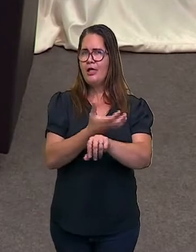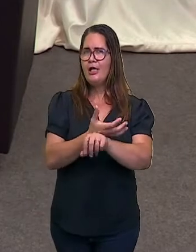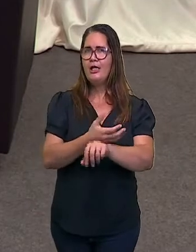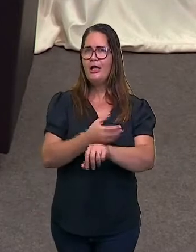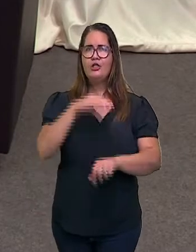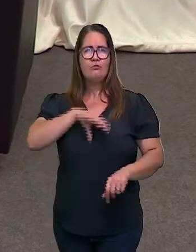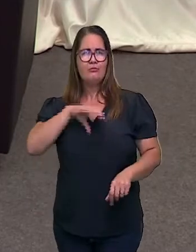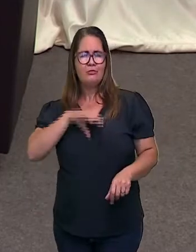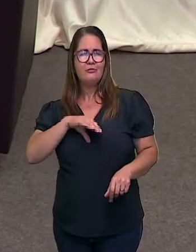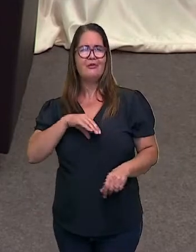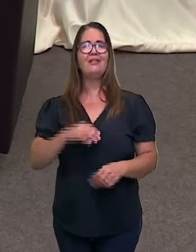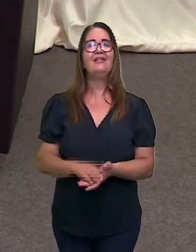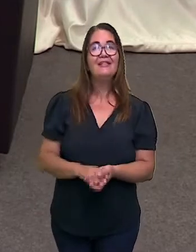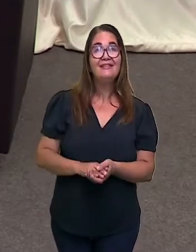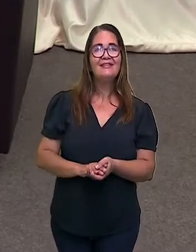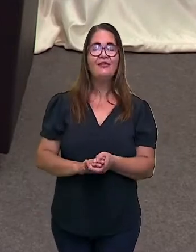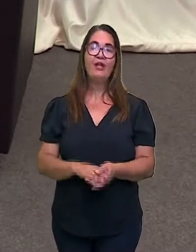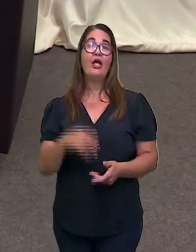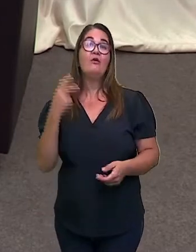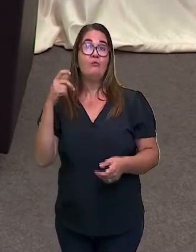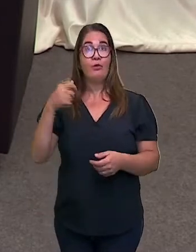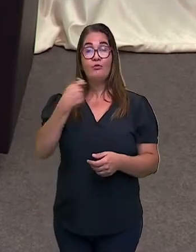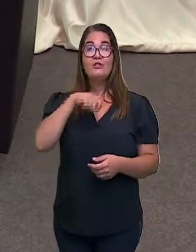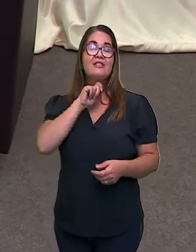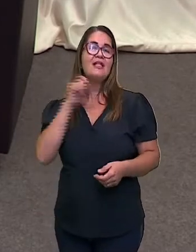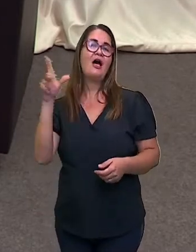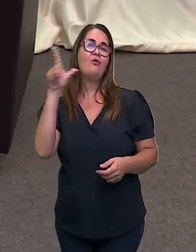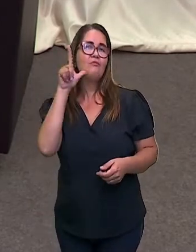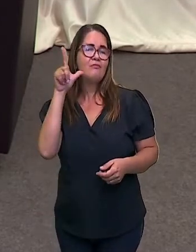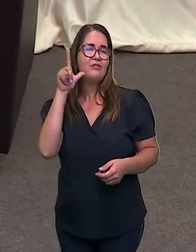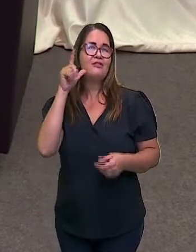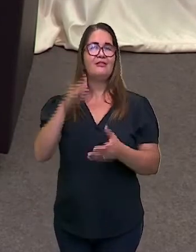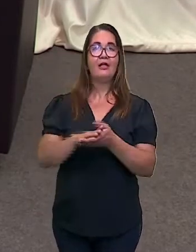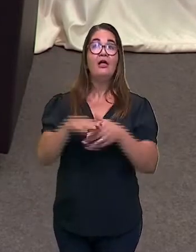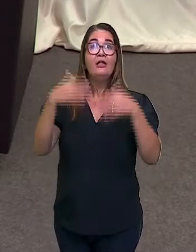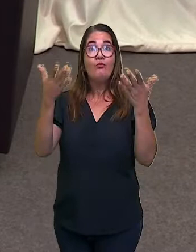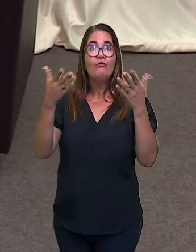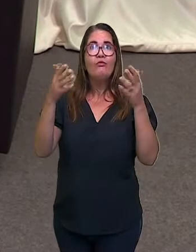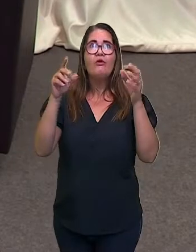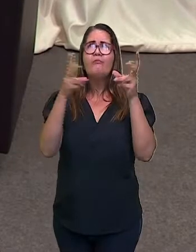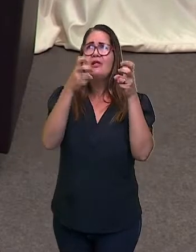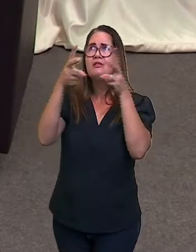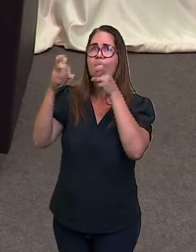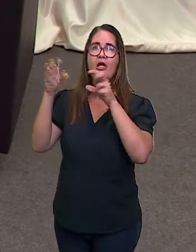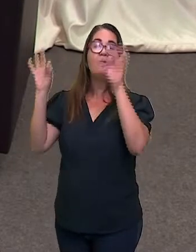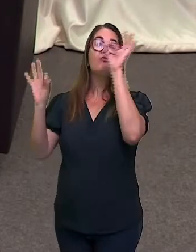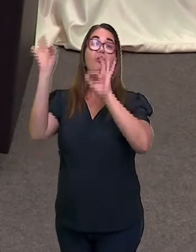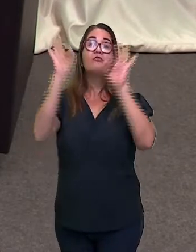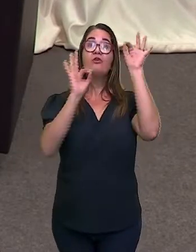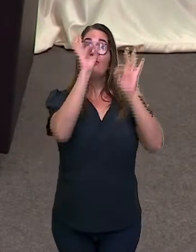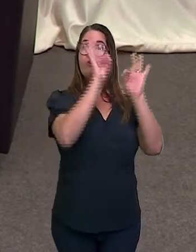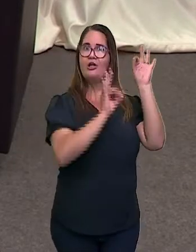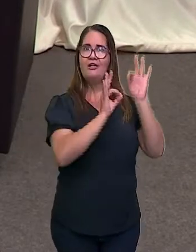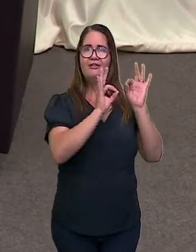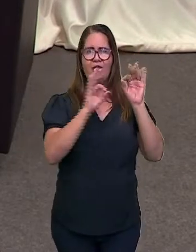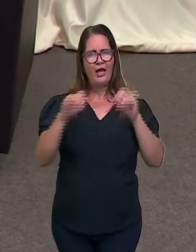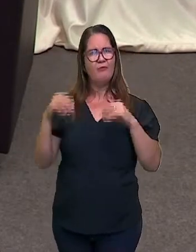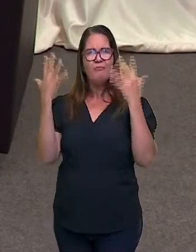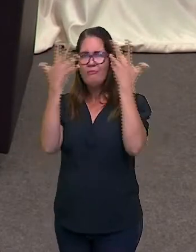pessoal, vocês devem ter percebido que hoje eu estou num cenário diferente. É porque trabalharemos o gênero